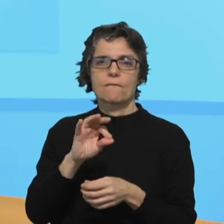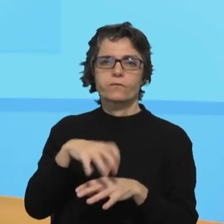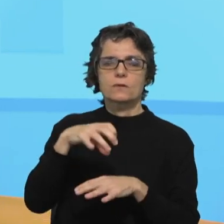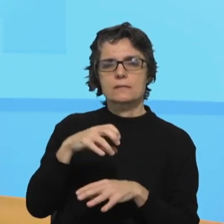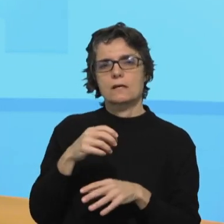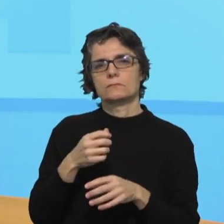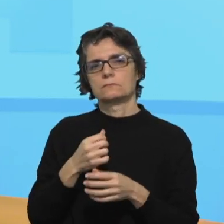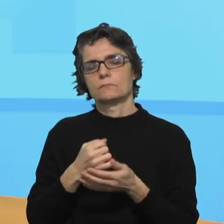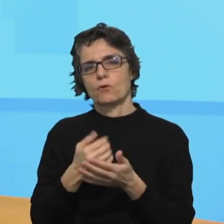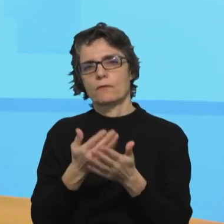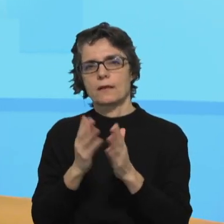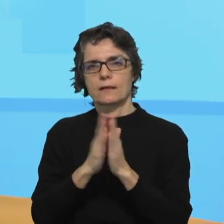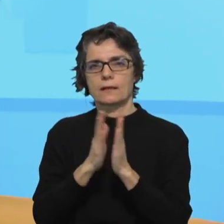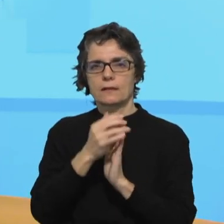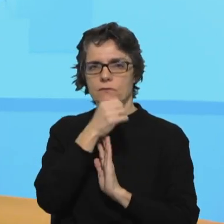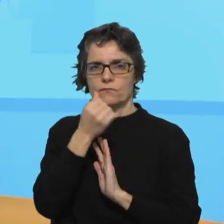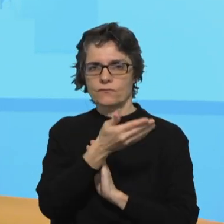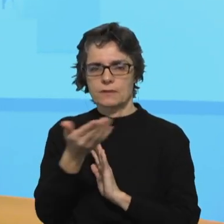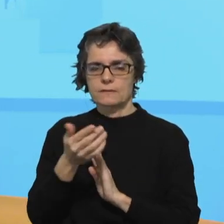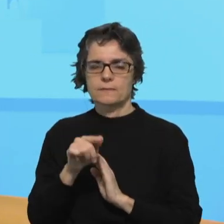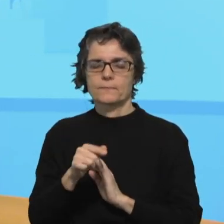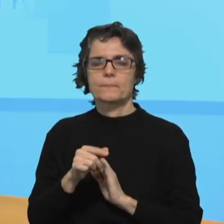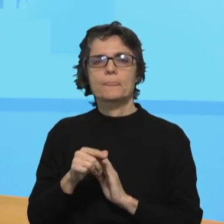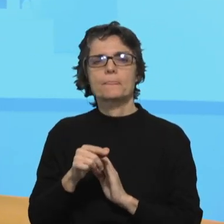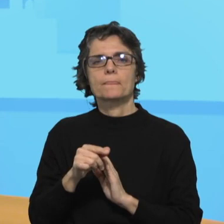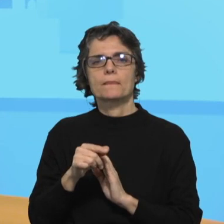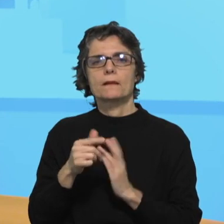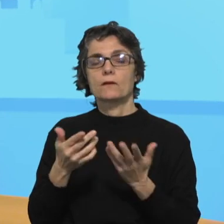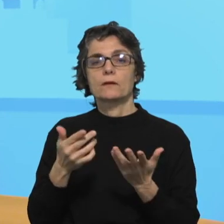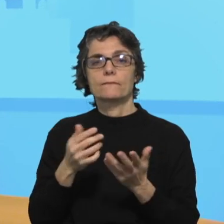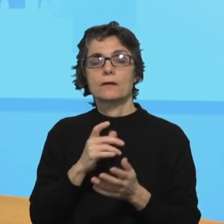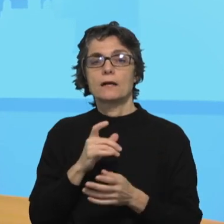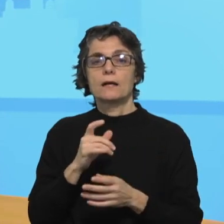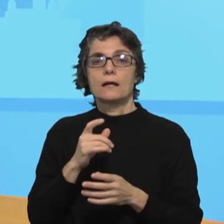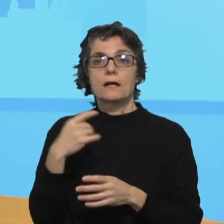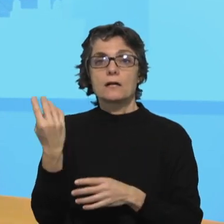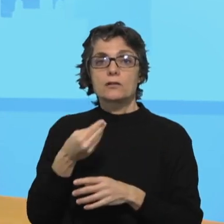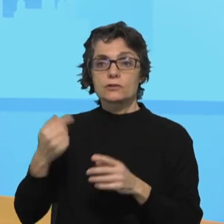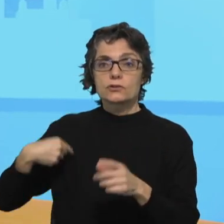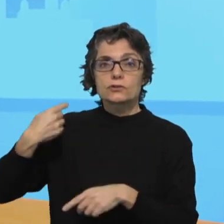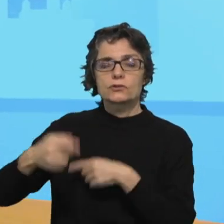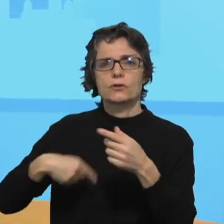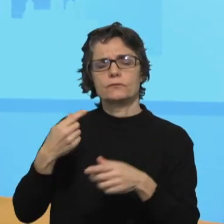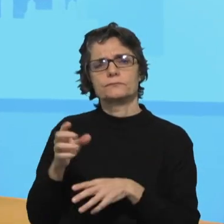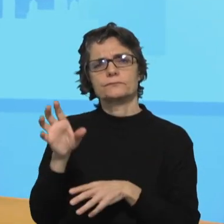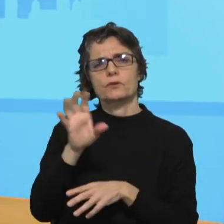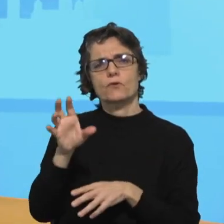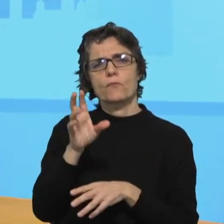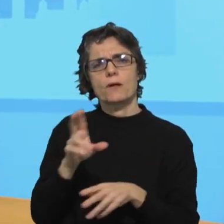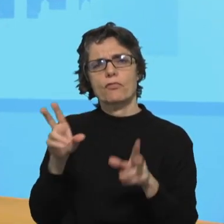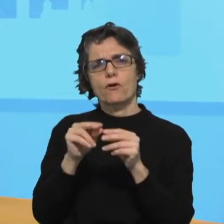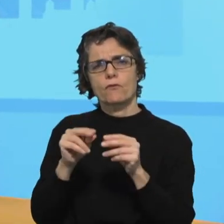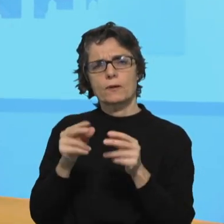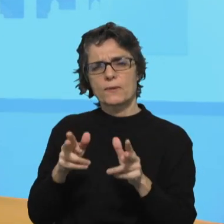Sofre. A transmissão da fé às novas gerações conta com novas abordagens, novos catecismos que trazem consigo também